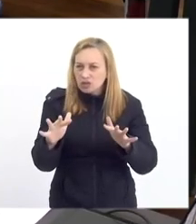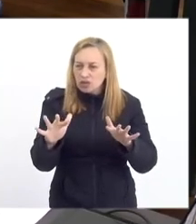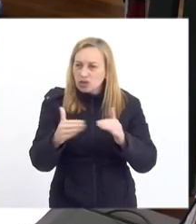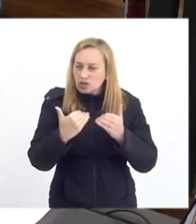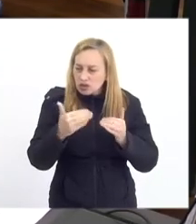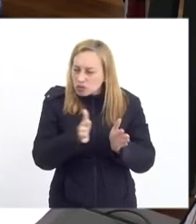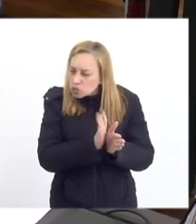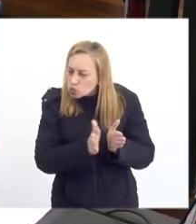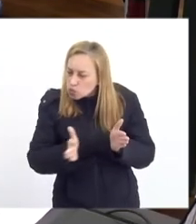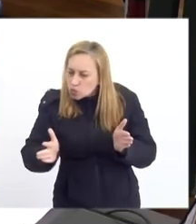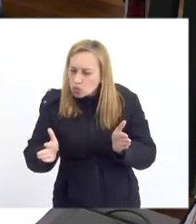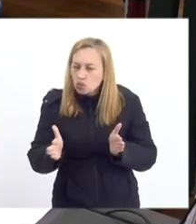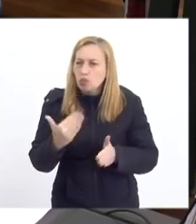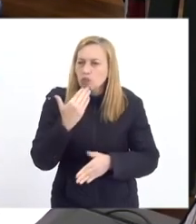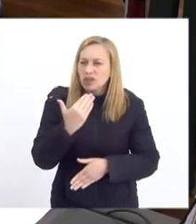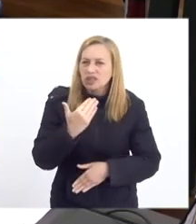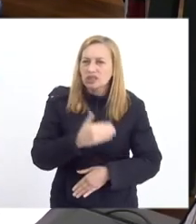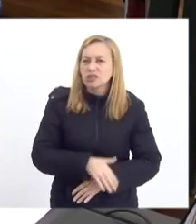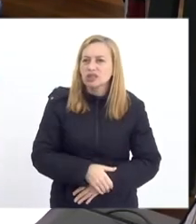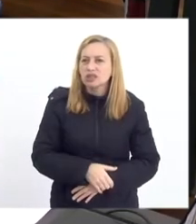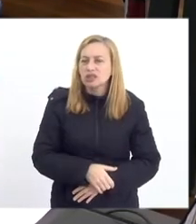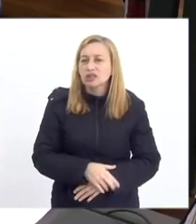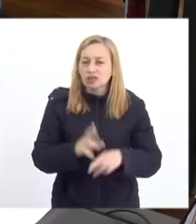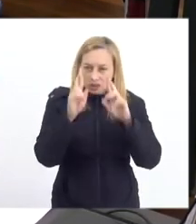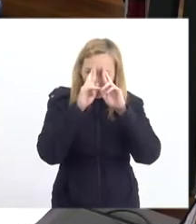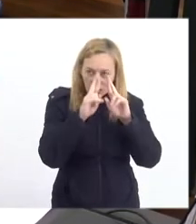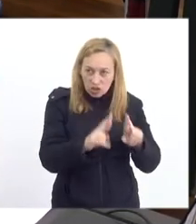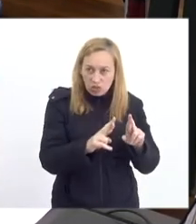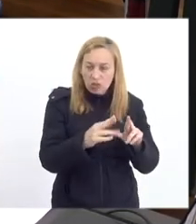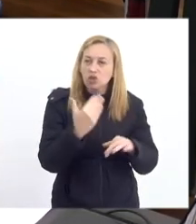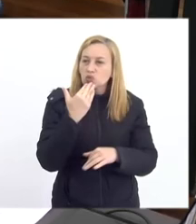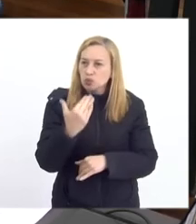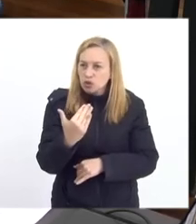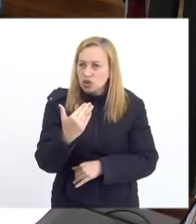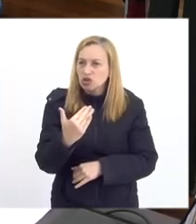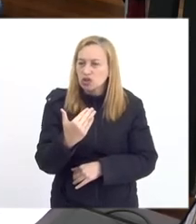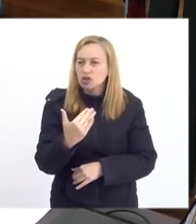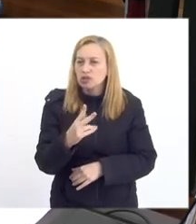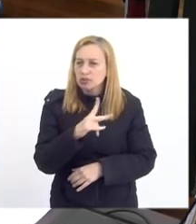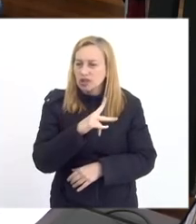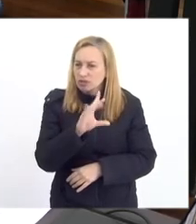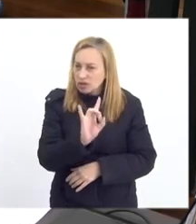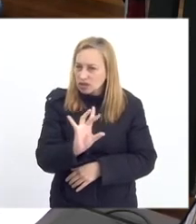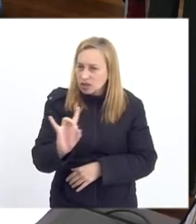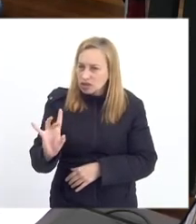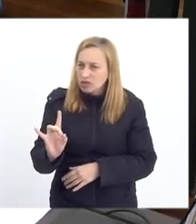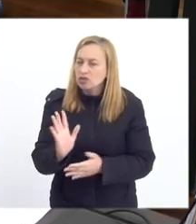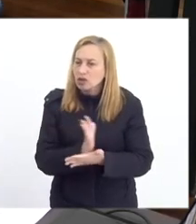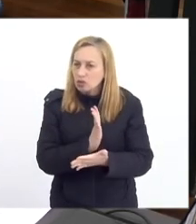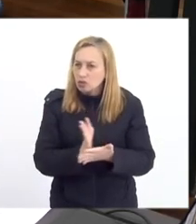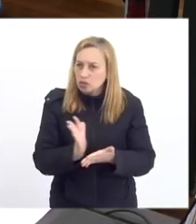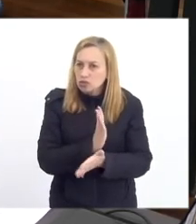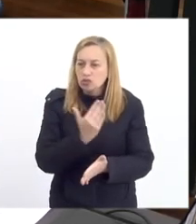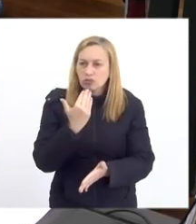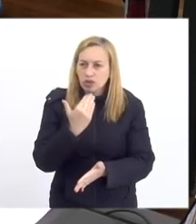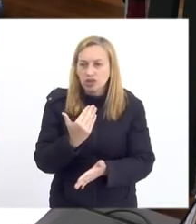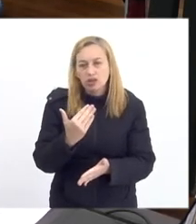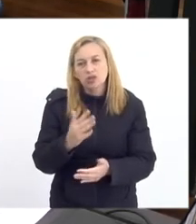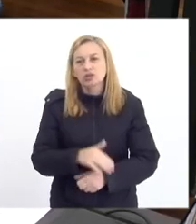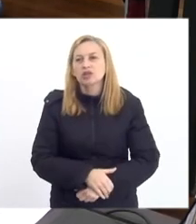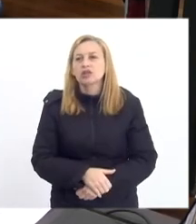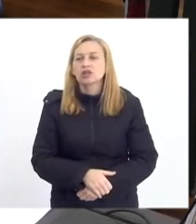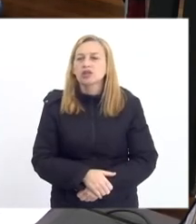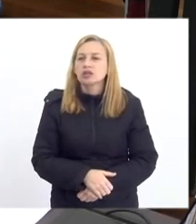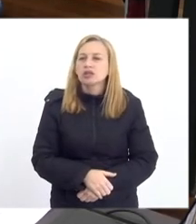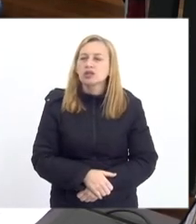só foi feito um pedido. E eu tenho respeitado muito assim, os pedidos individuais, alguns que são feitos, não são muitos, mas